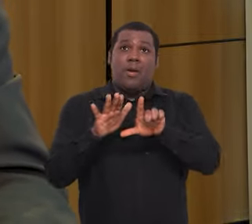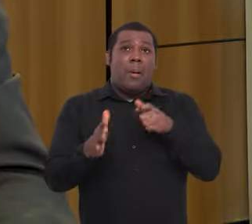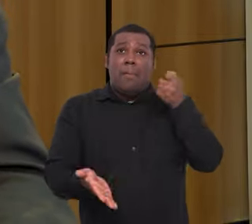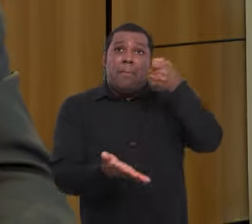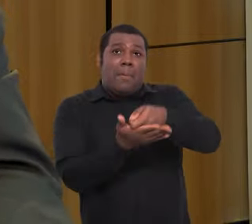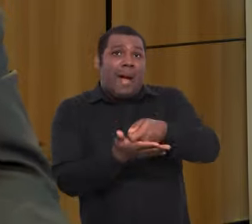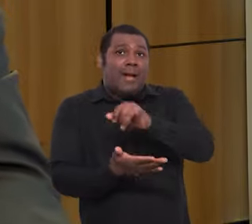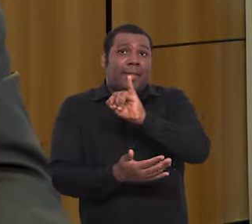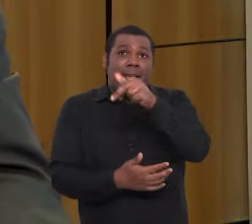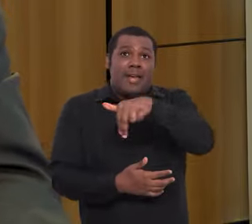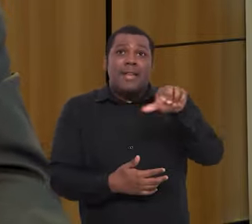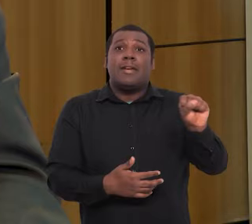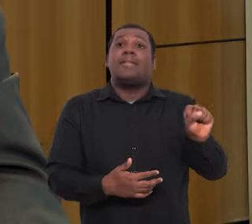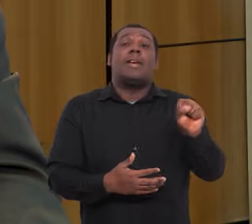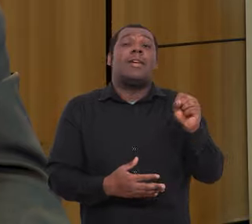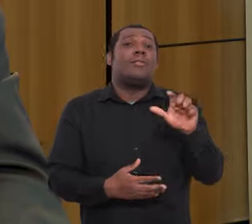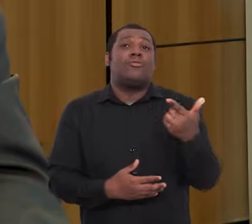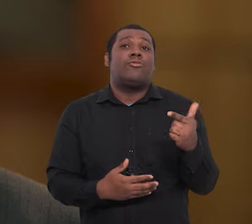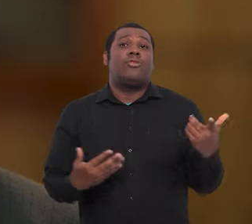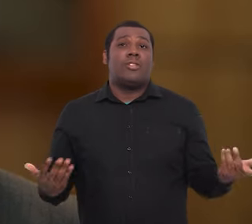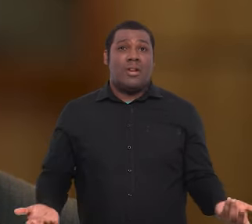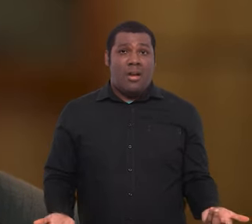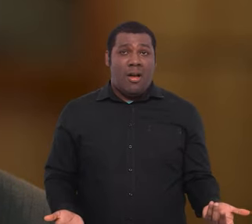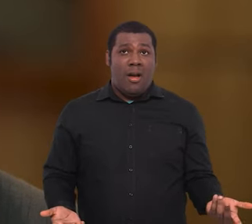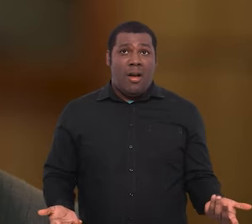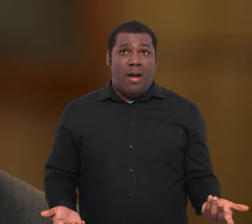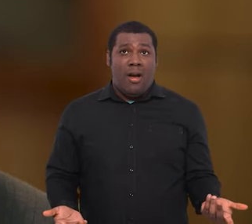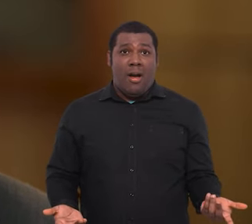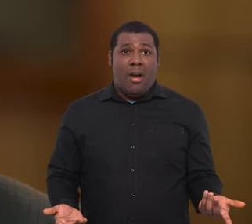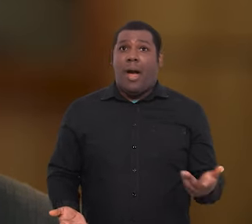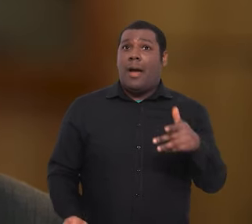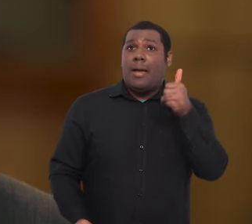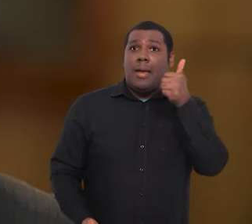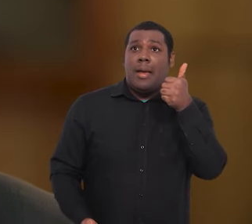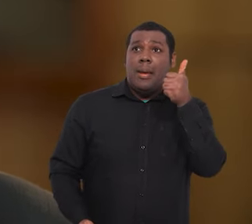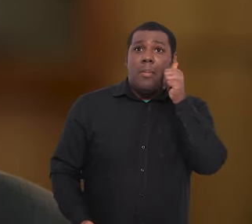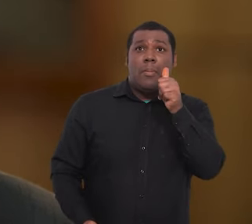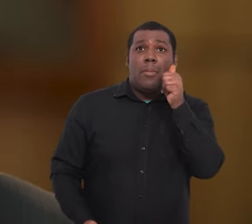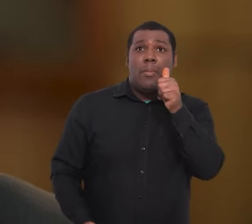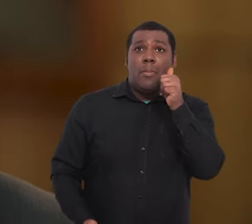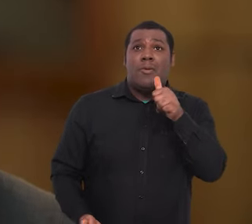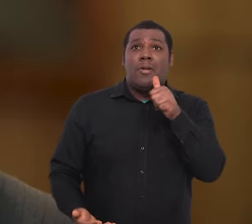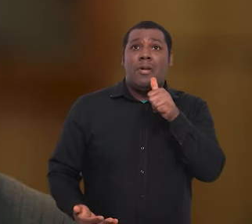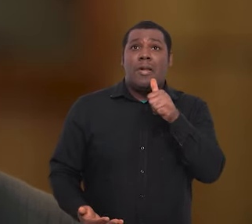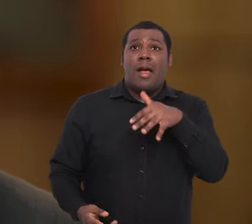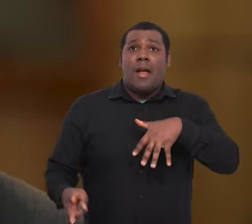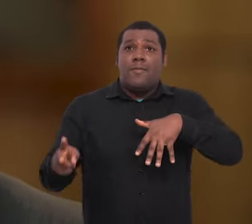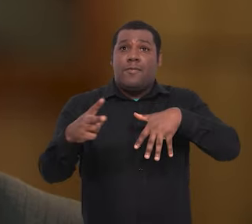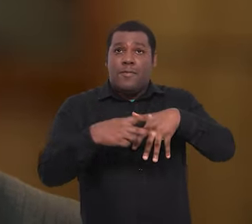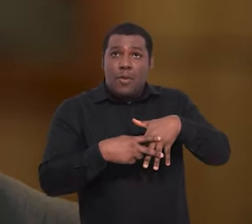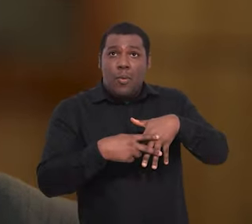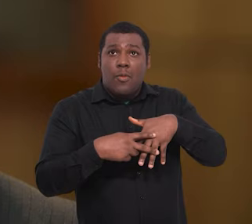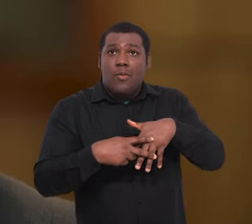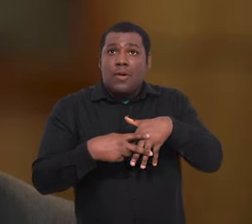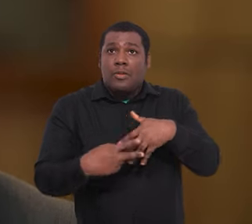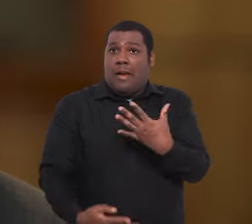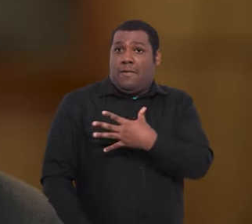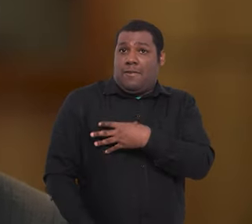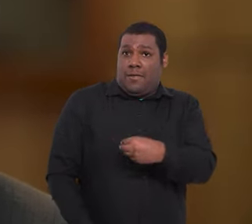mas o governo quer arrecadar o governo quer arrecadar absolutamente nada o que traz aqui é o que você pediu